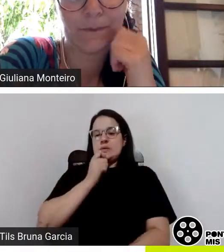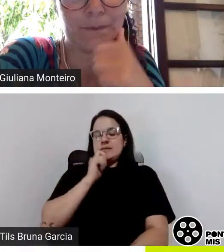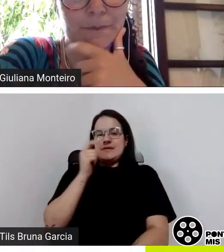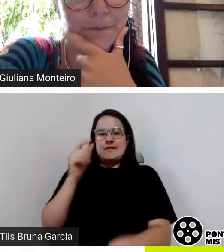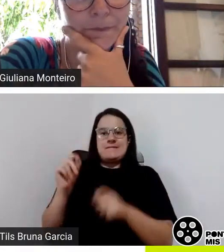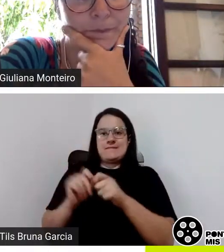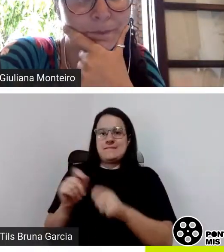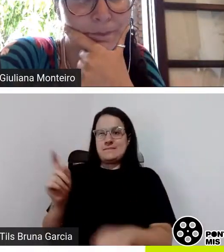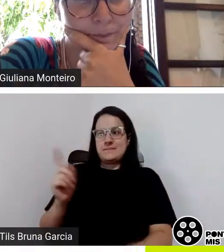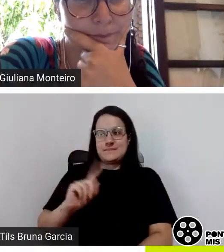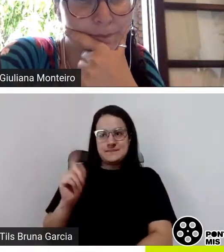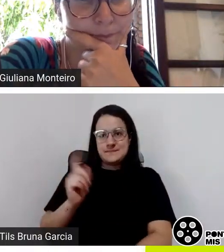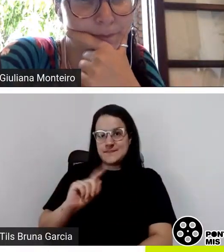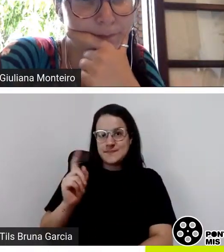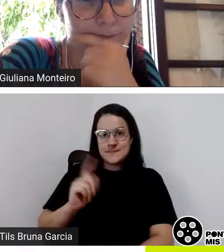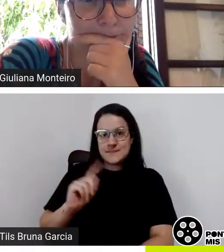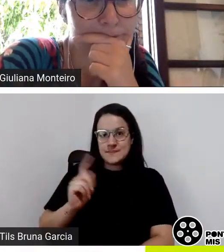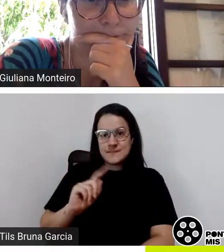Isso eu continuo.